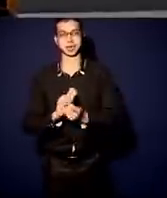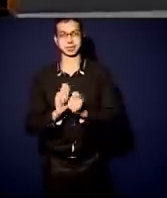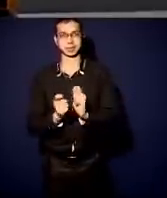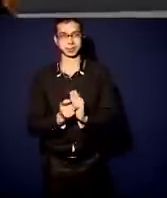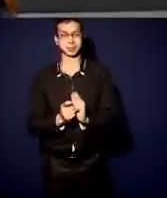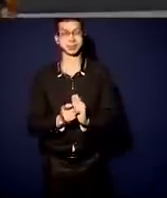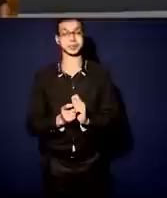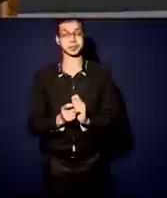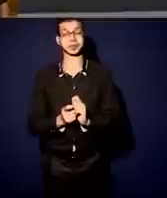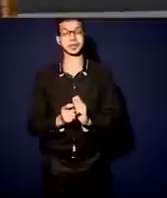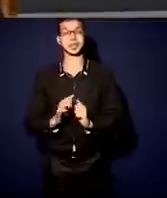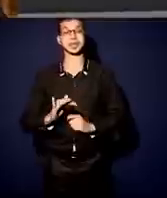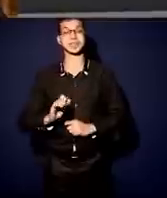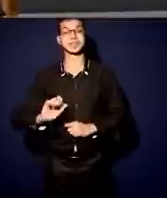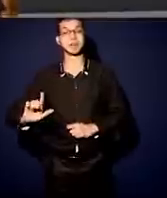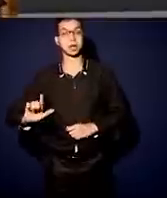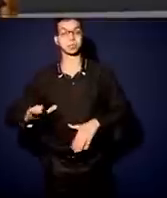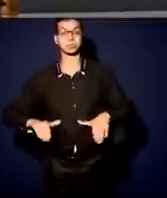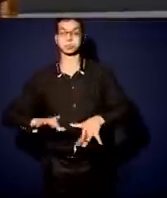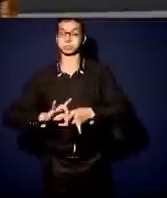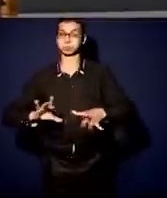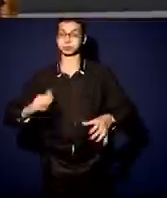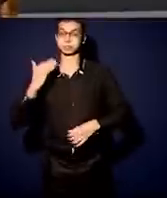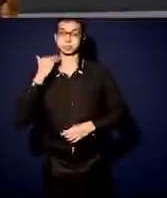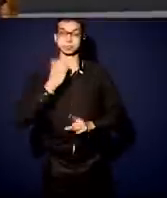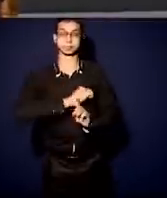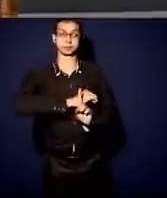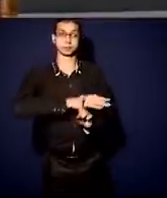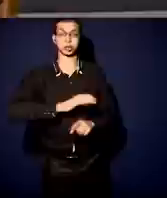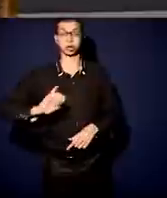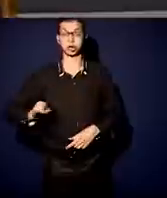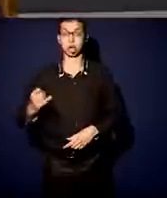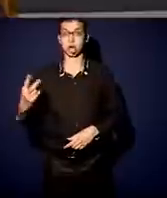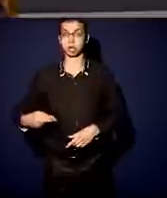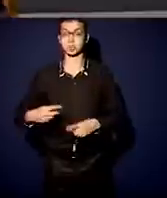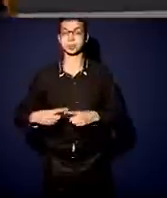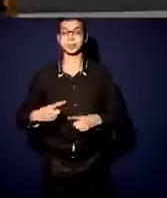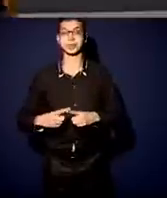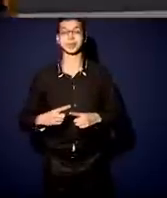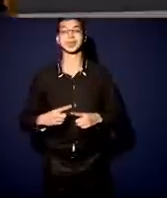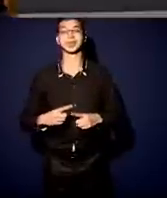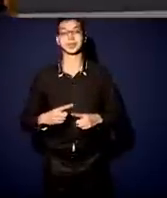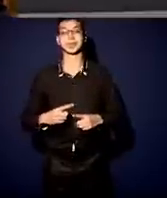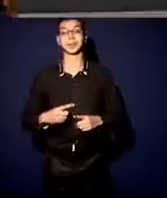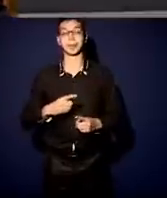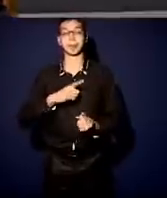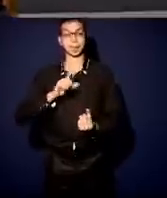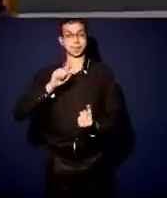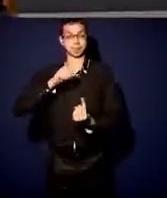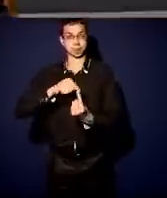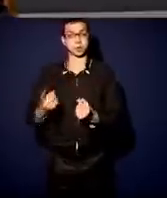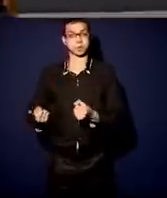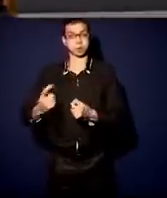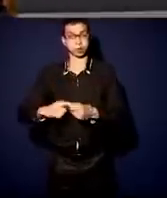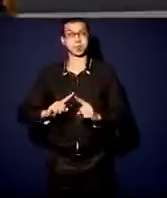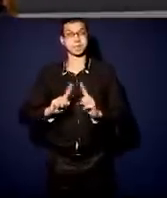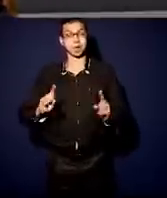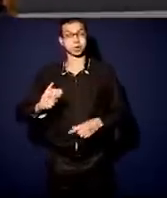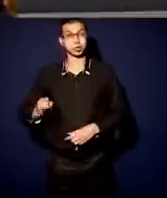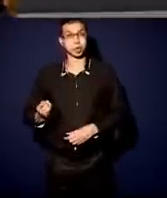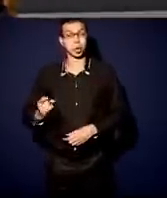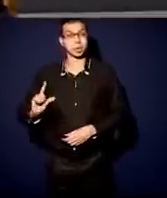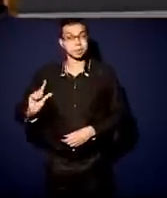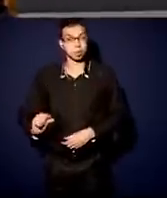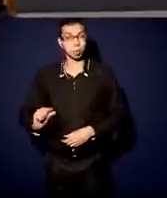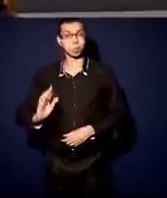cortar juros porque a expectativa de inflação de 2024,25 e 26 vai voltar para meta com juros mais baixo o Brasil vai crescer